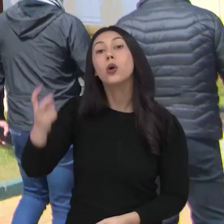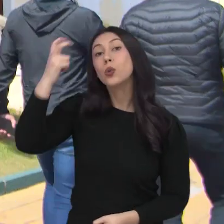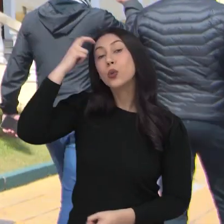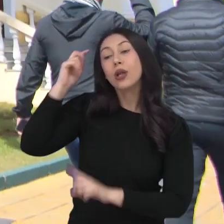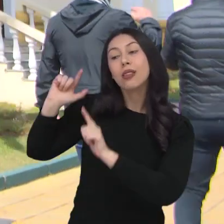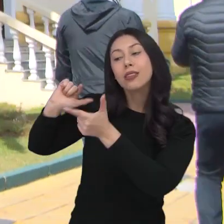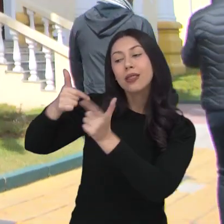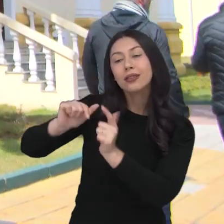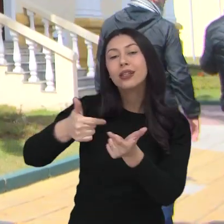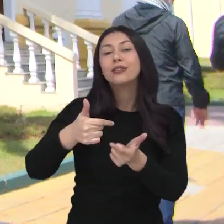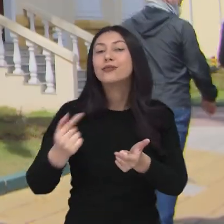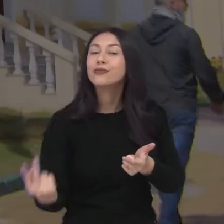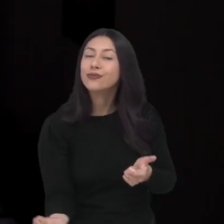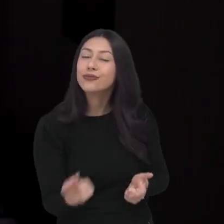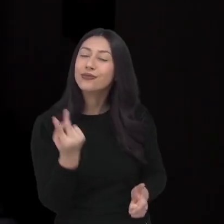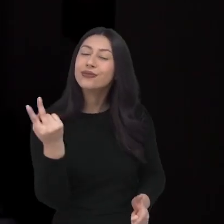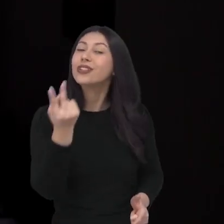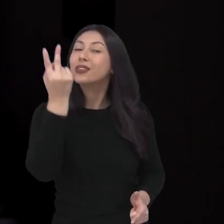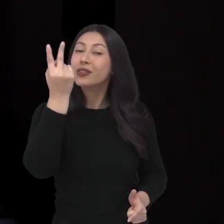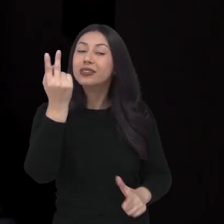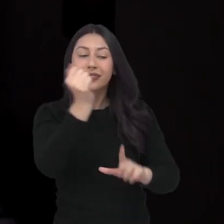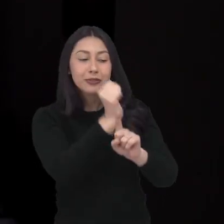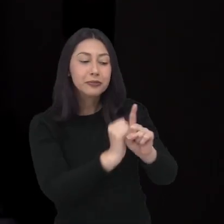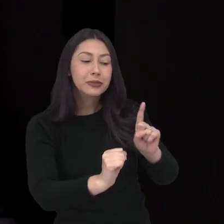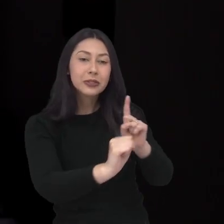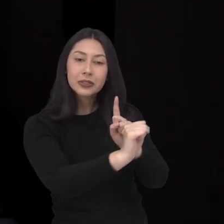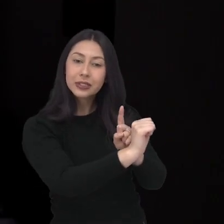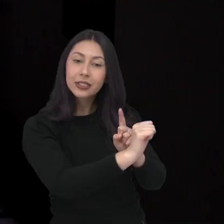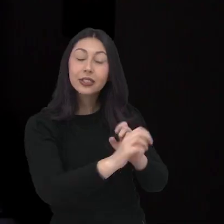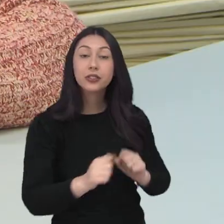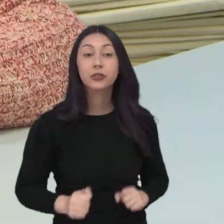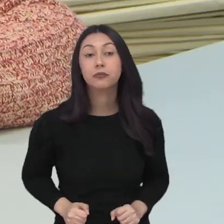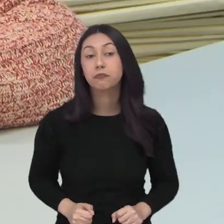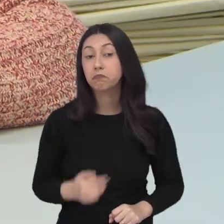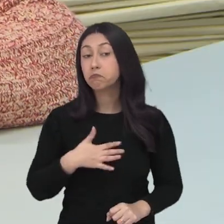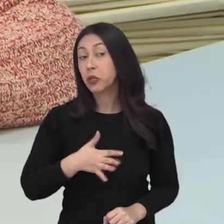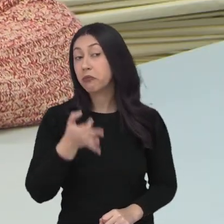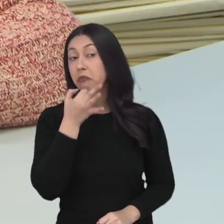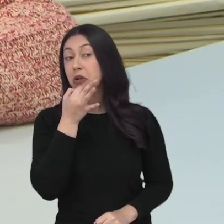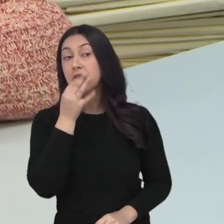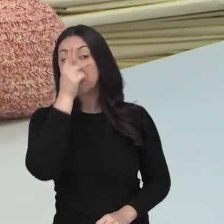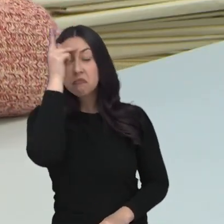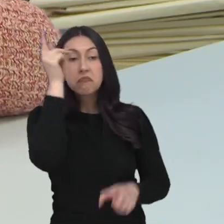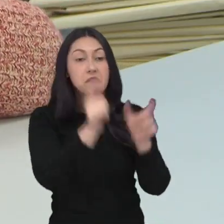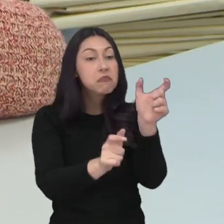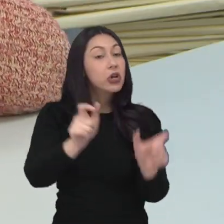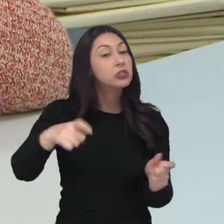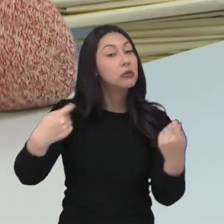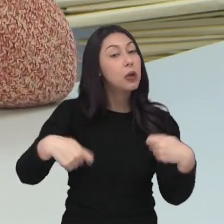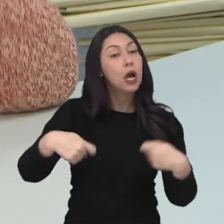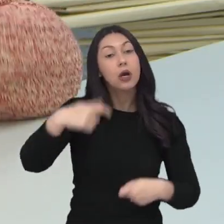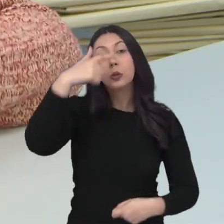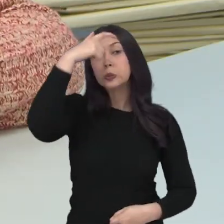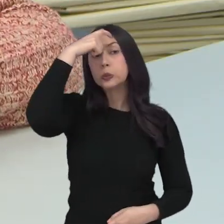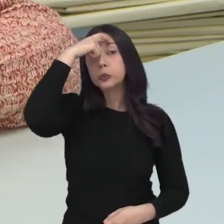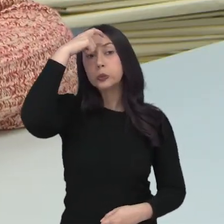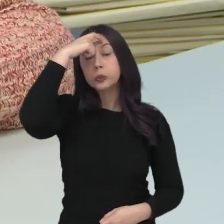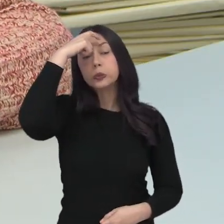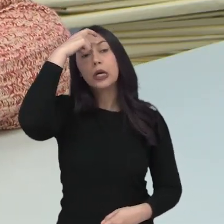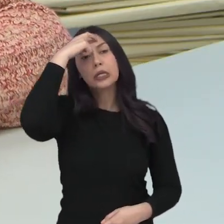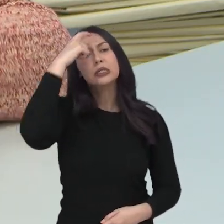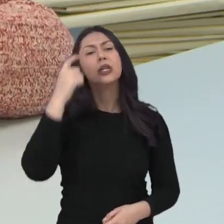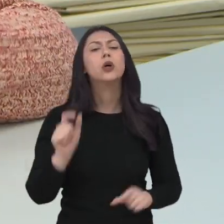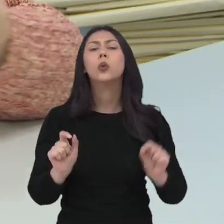cultura, a tradição e os valores que moldam uma sociedade. Eu acho que as pessoas precisam ter essa